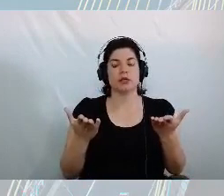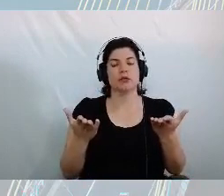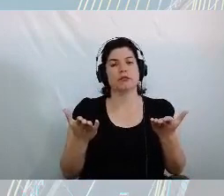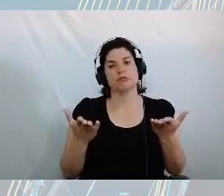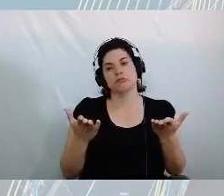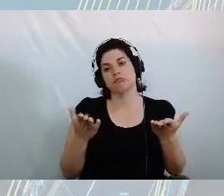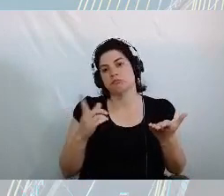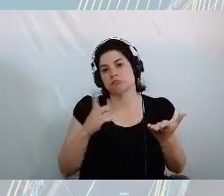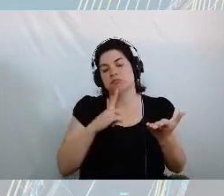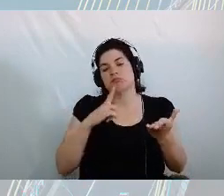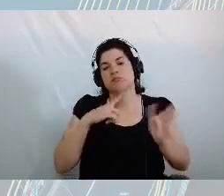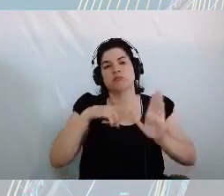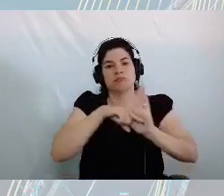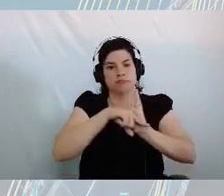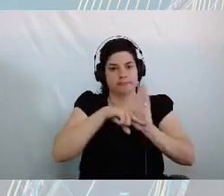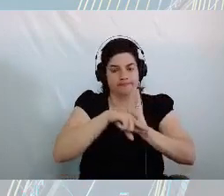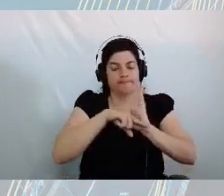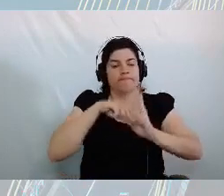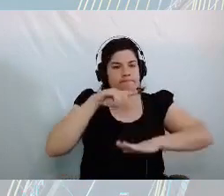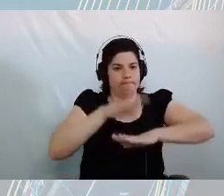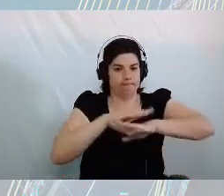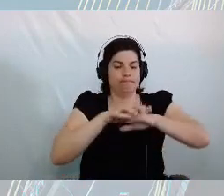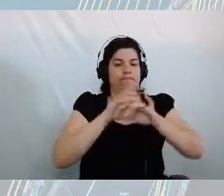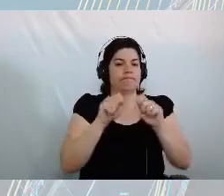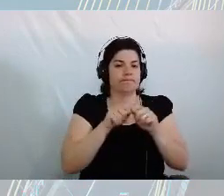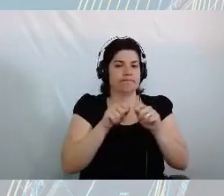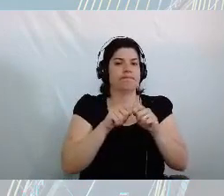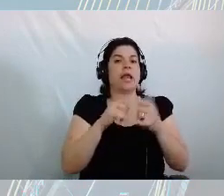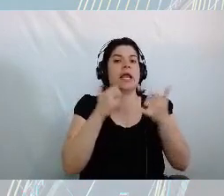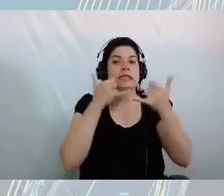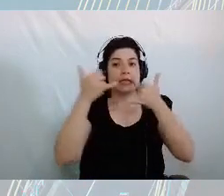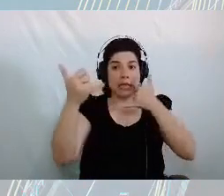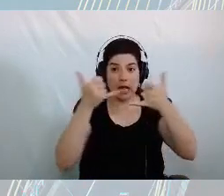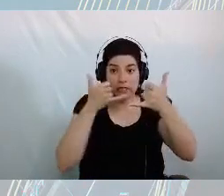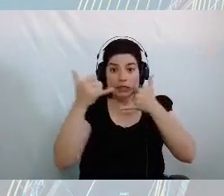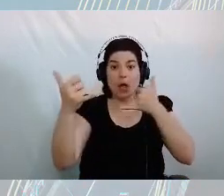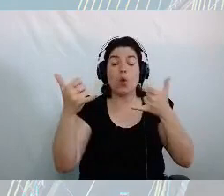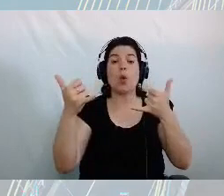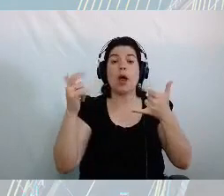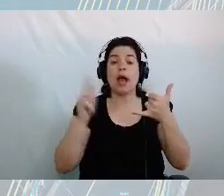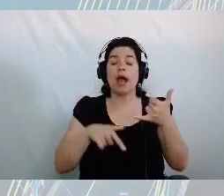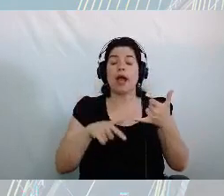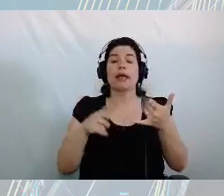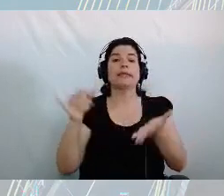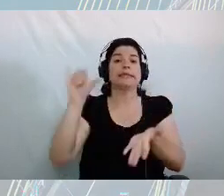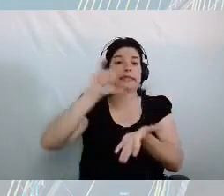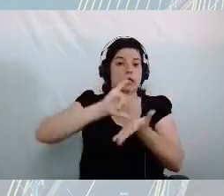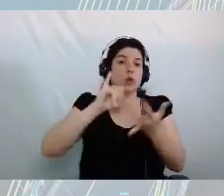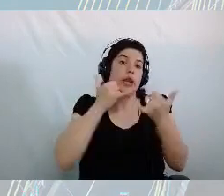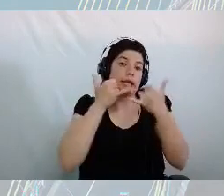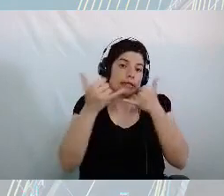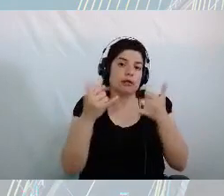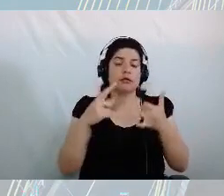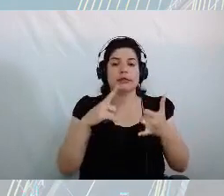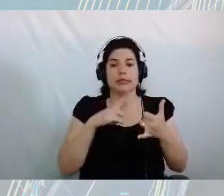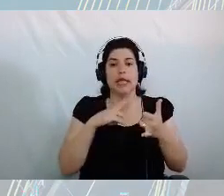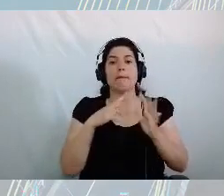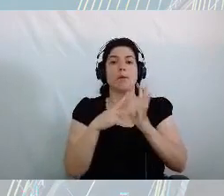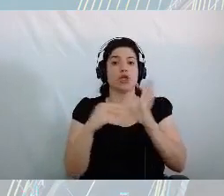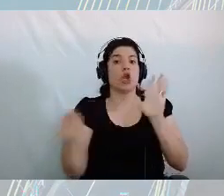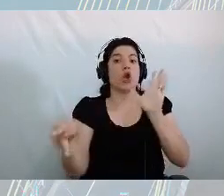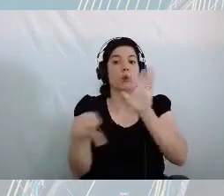uma análise que a gente faz sobre as nossas ligações em call center, né, onde a gente utiliza speech to text num modelo próprio que foi